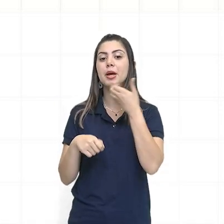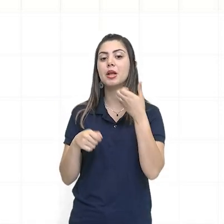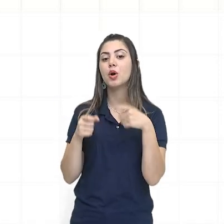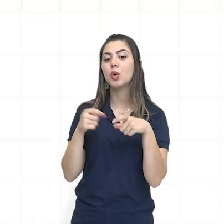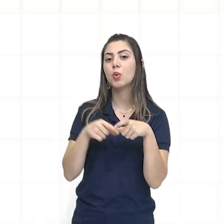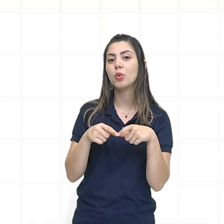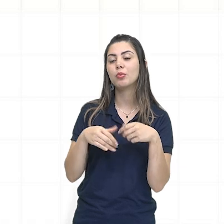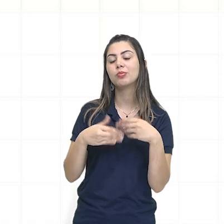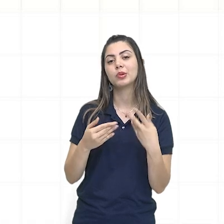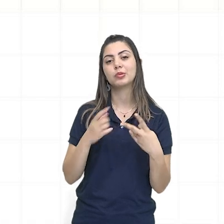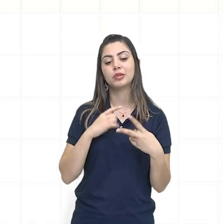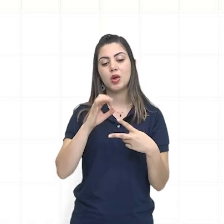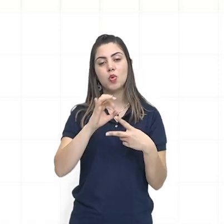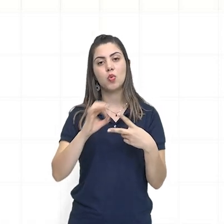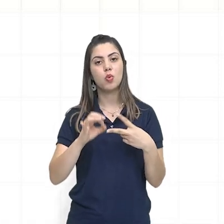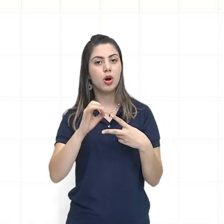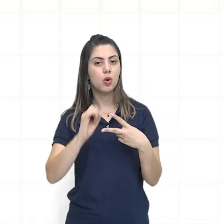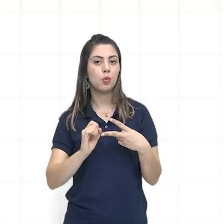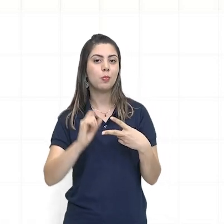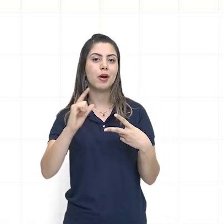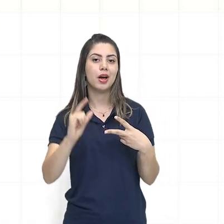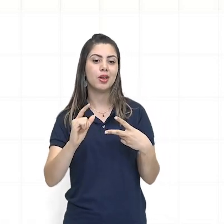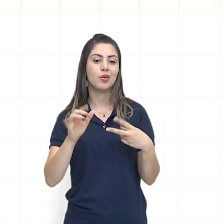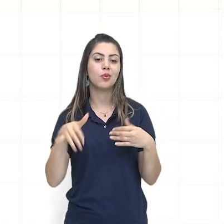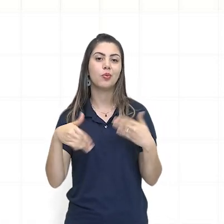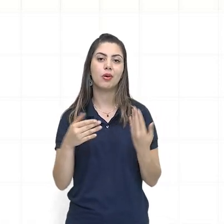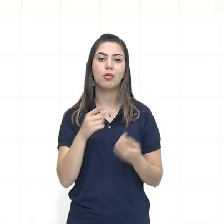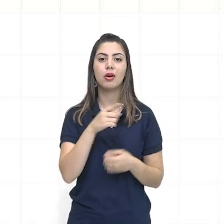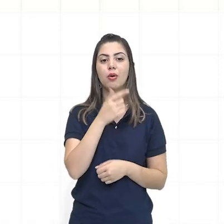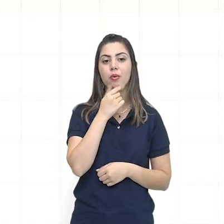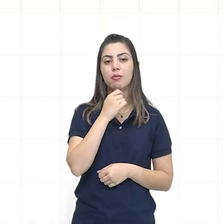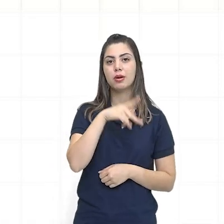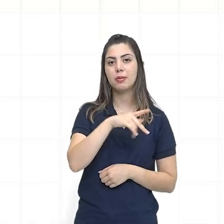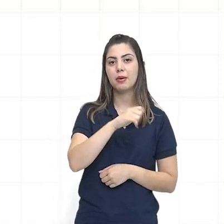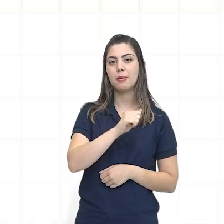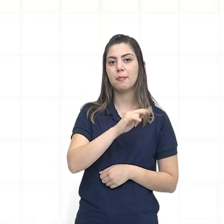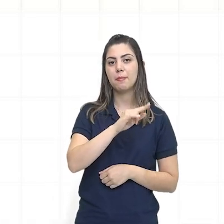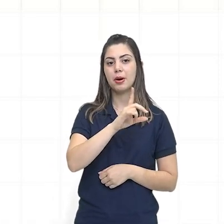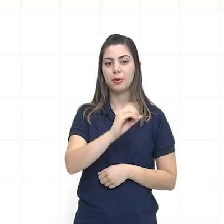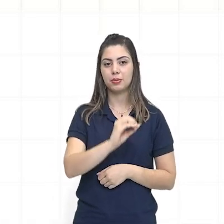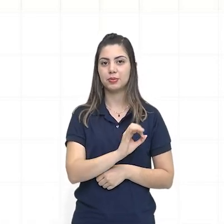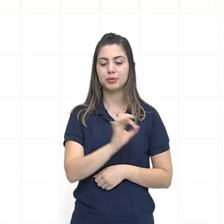um ângulo com abertura maior. Nesse caso, vai ser o Paulo.